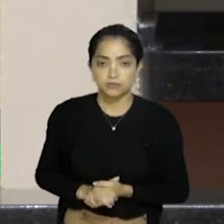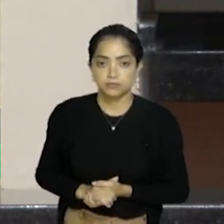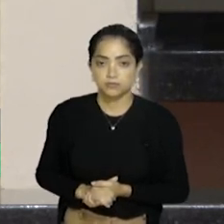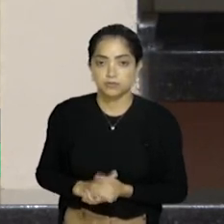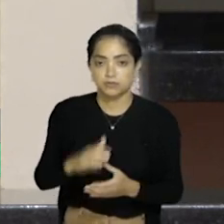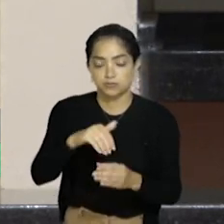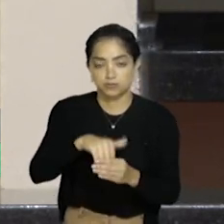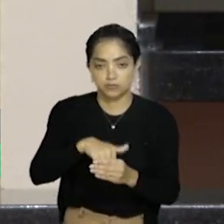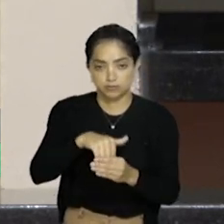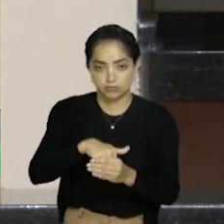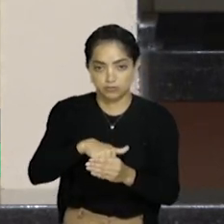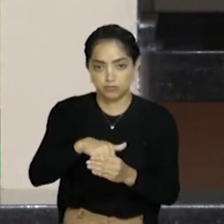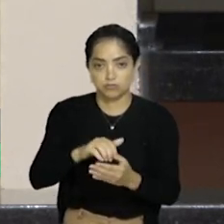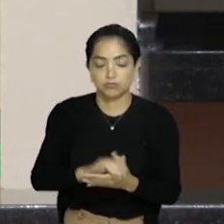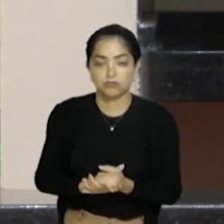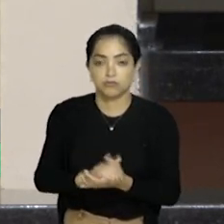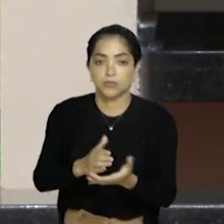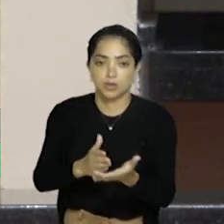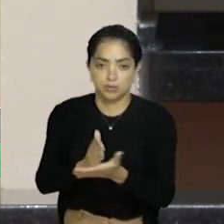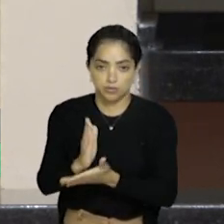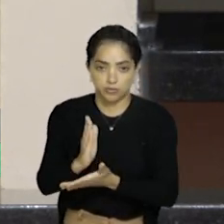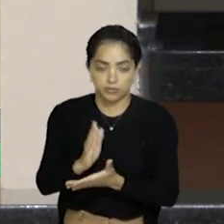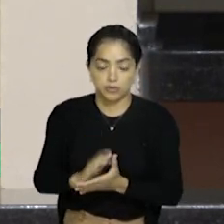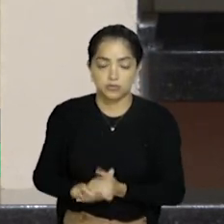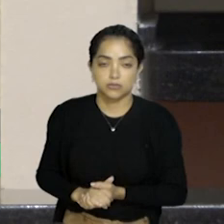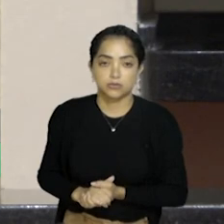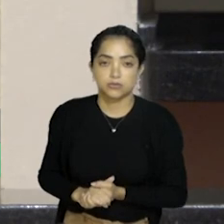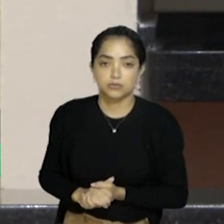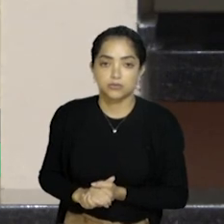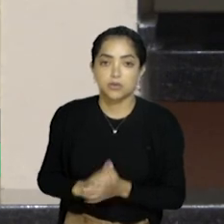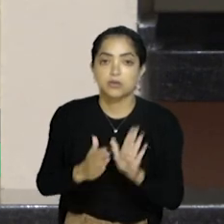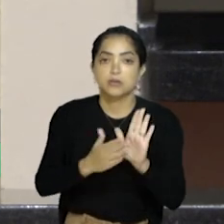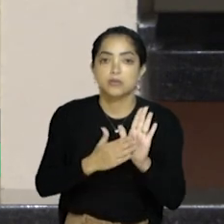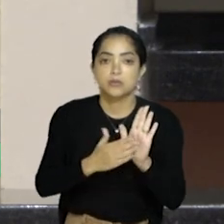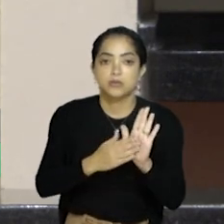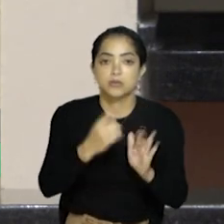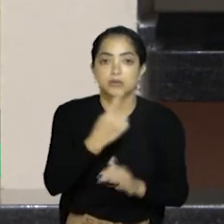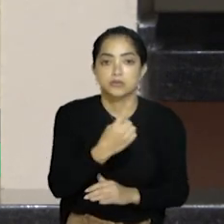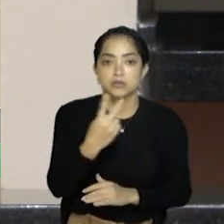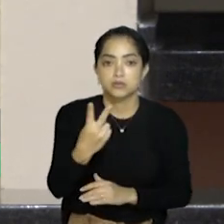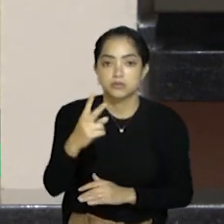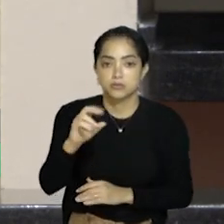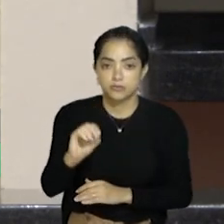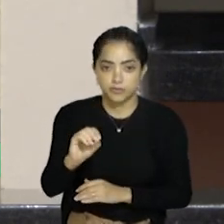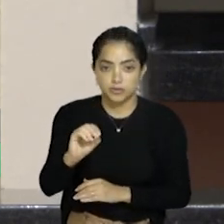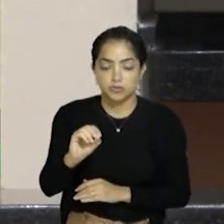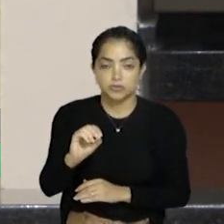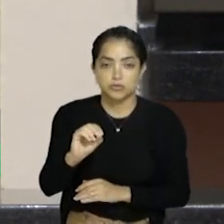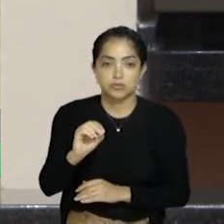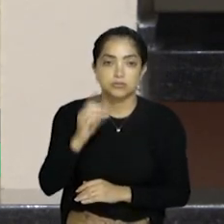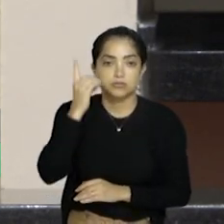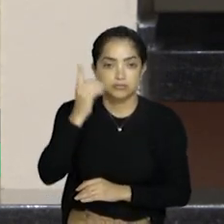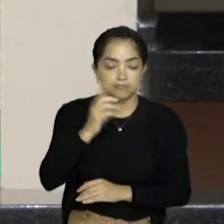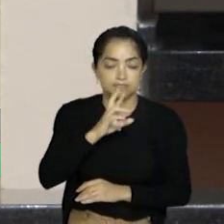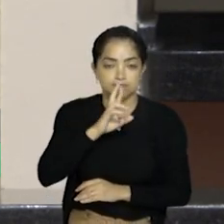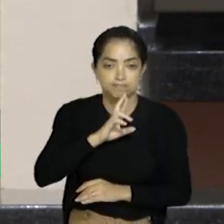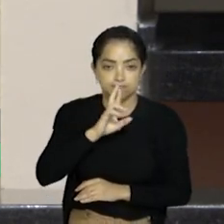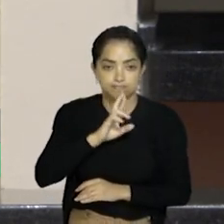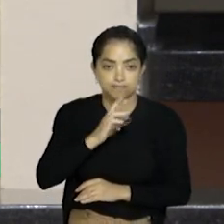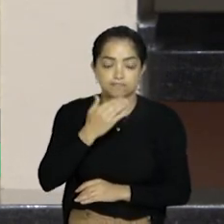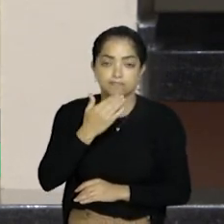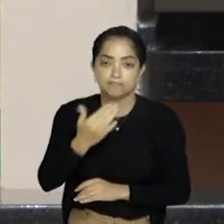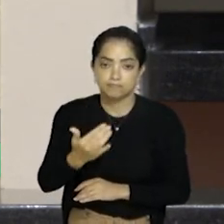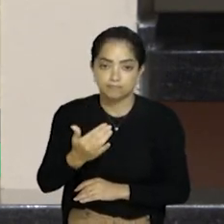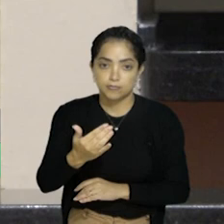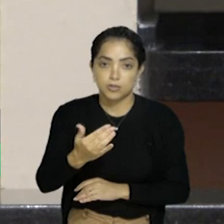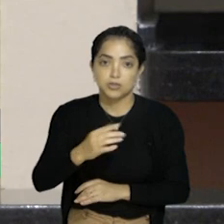em votação aprovado proposição 120 Deputado Rodrigo Minoto solicitando